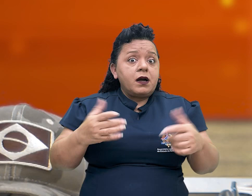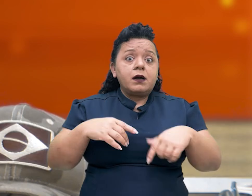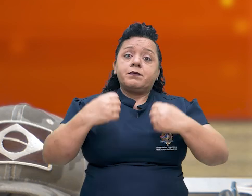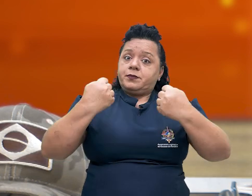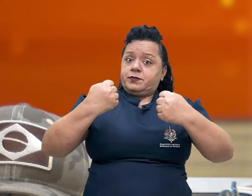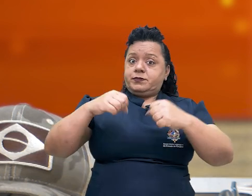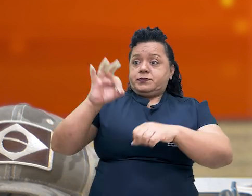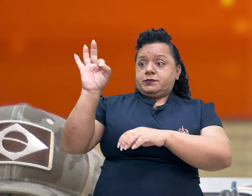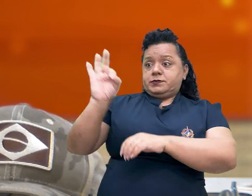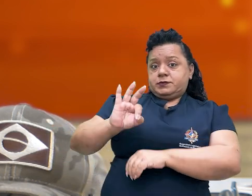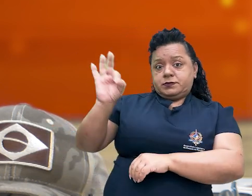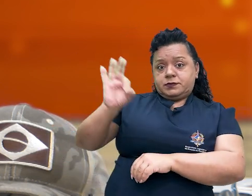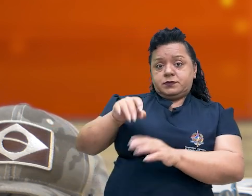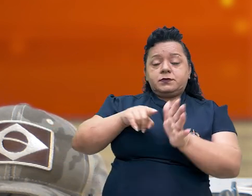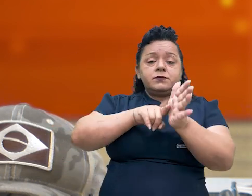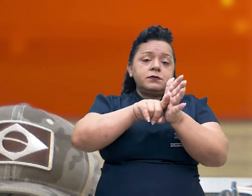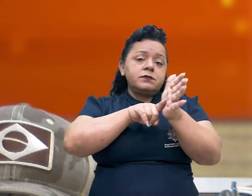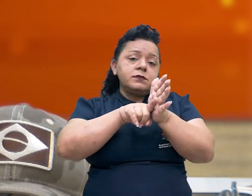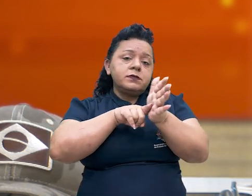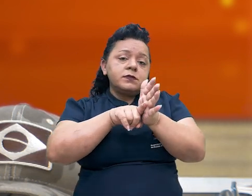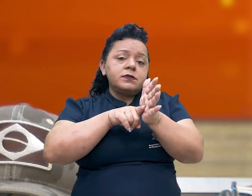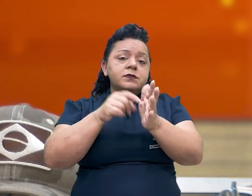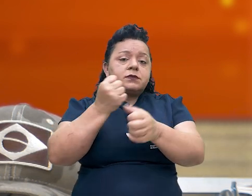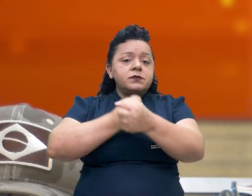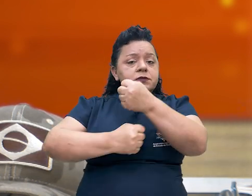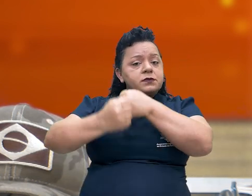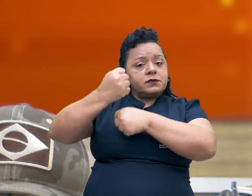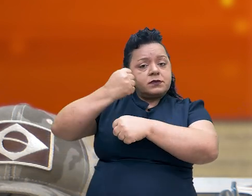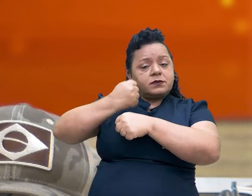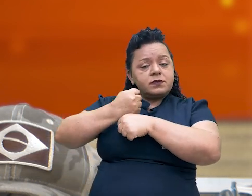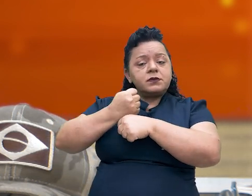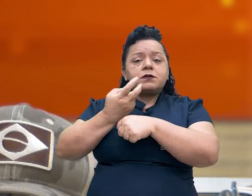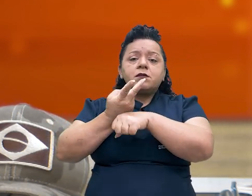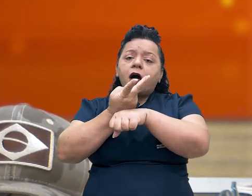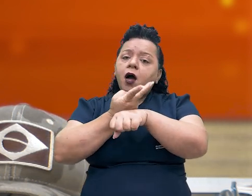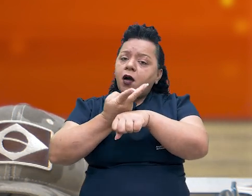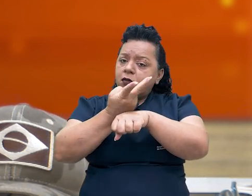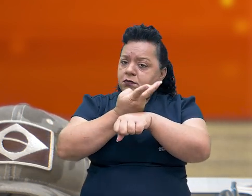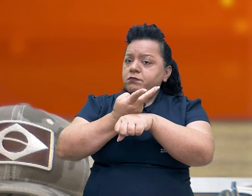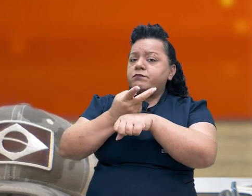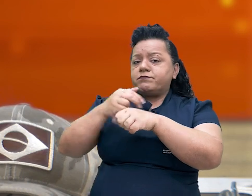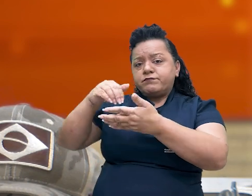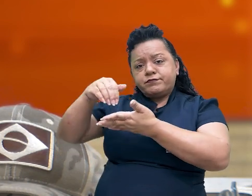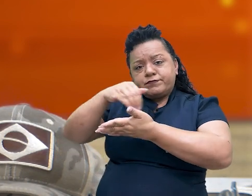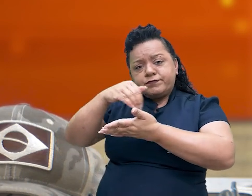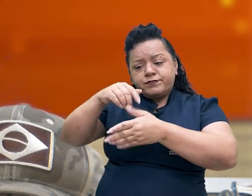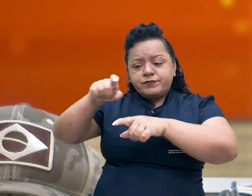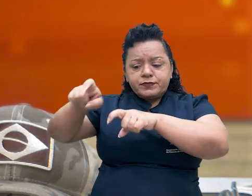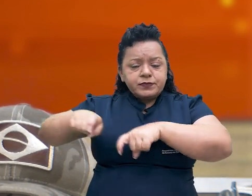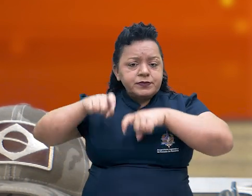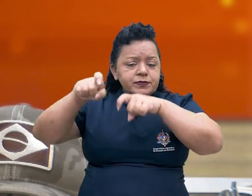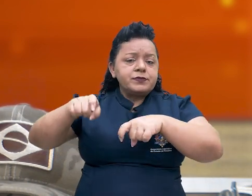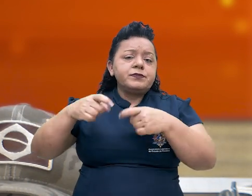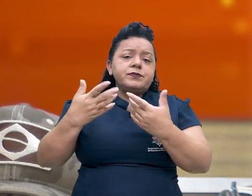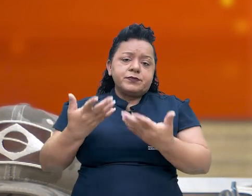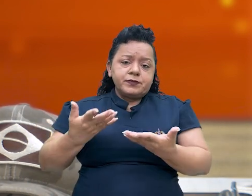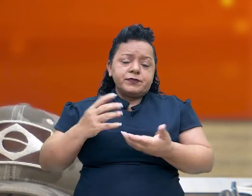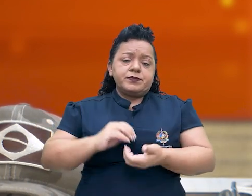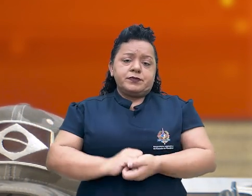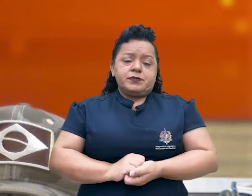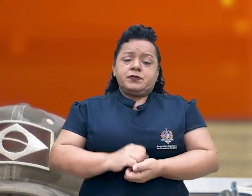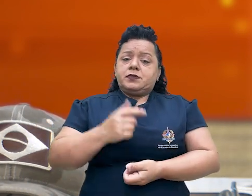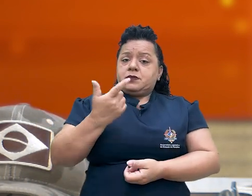então a gente precisa desses dados o ano passado a gente procuramos a secretaria de agricultura para poder informar a gente